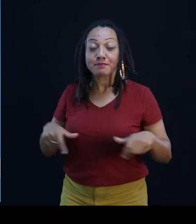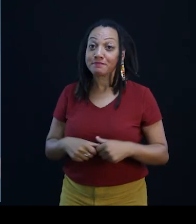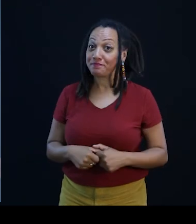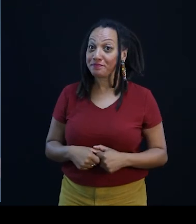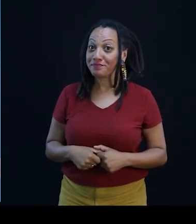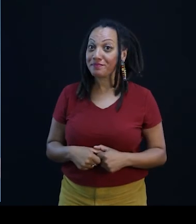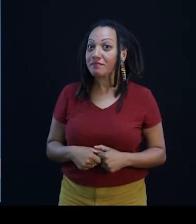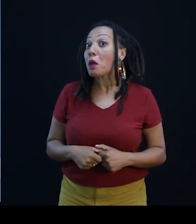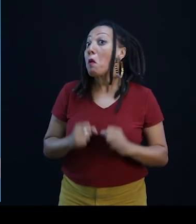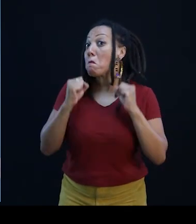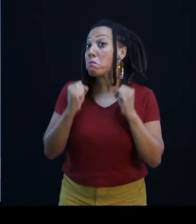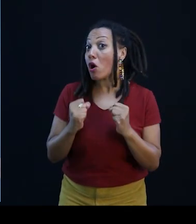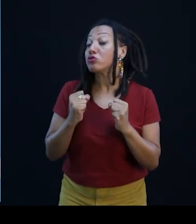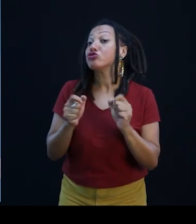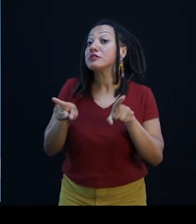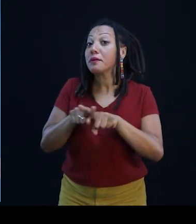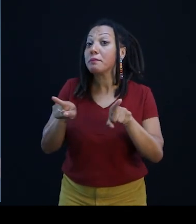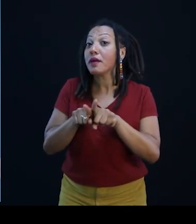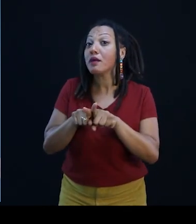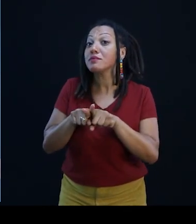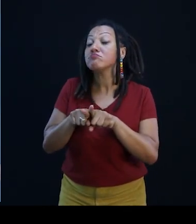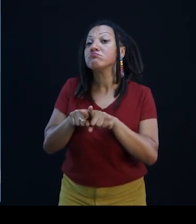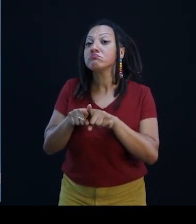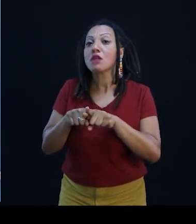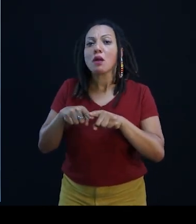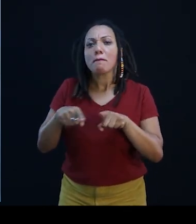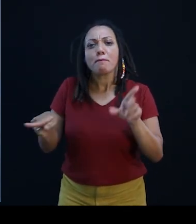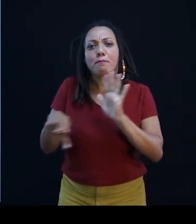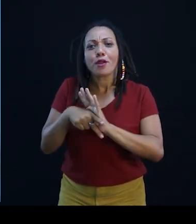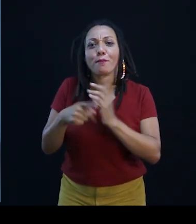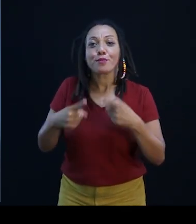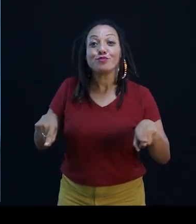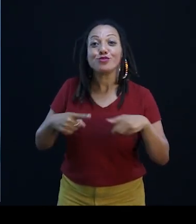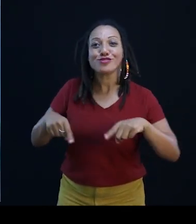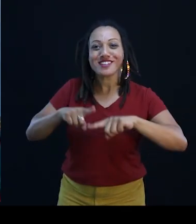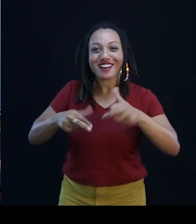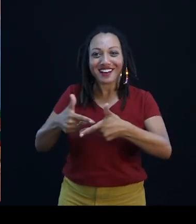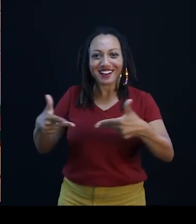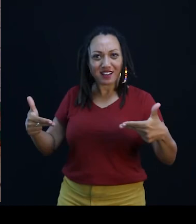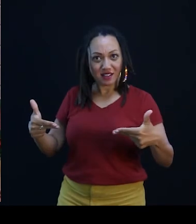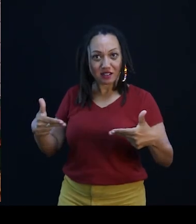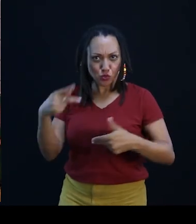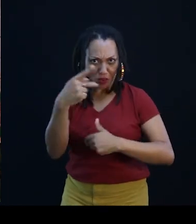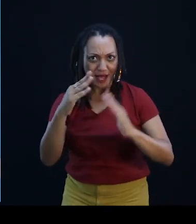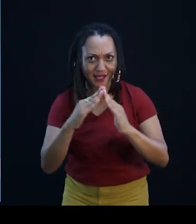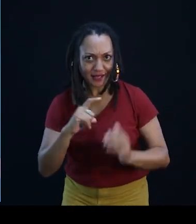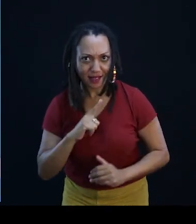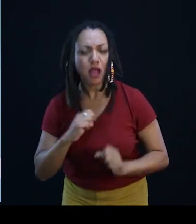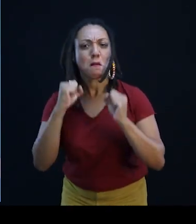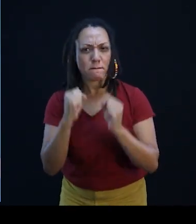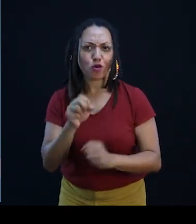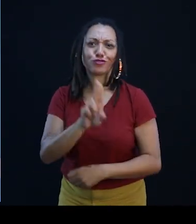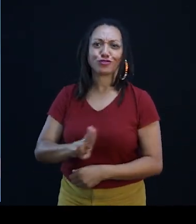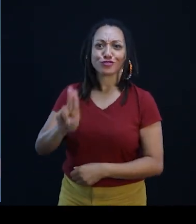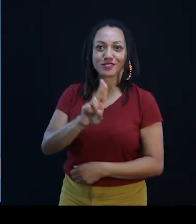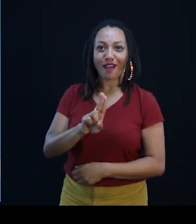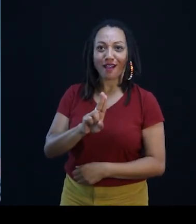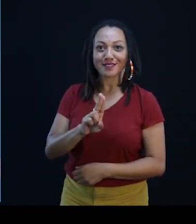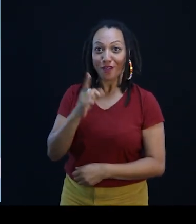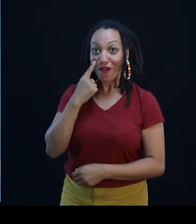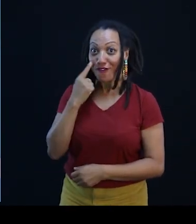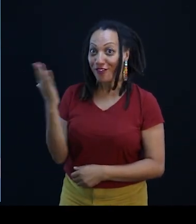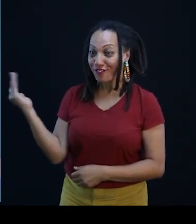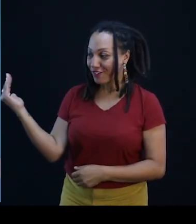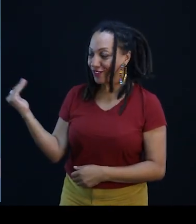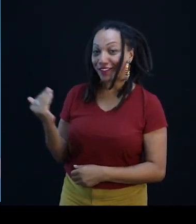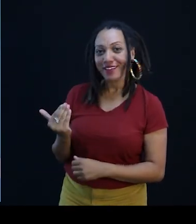A gente também usasse instrumentos musicais juntos. A gente tem aqui também. Se você tiver em casa, traz tudo que você tiver. Pode trazer, Madá. Traz aí esses